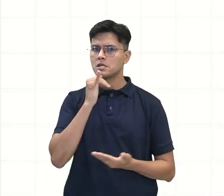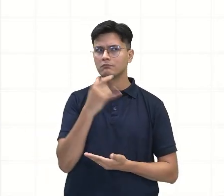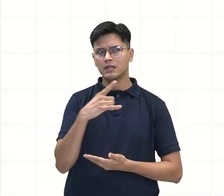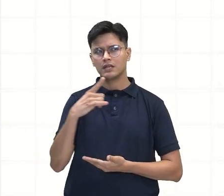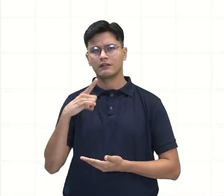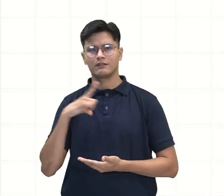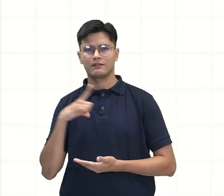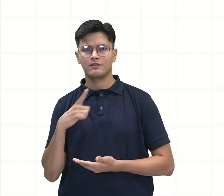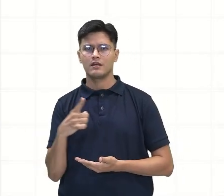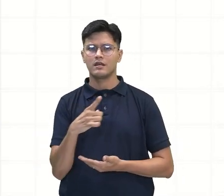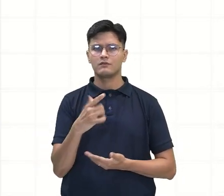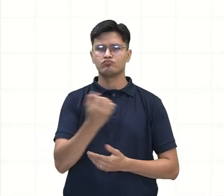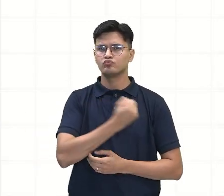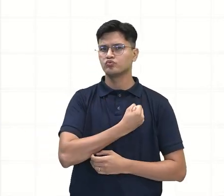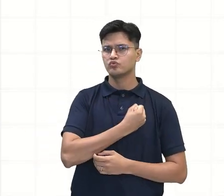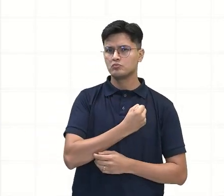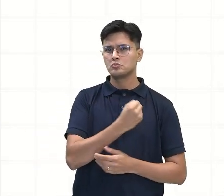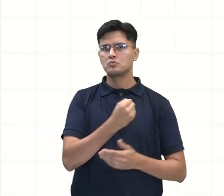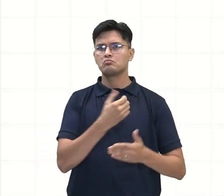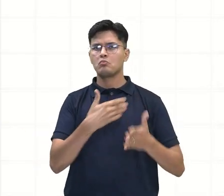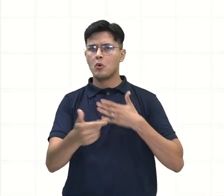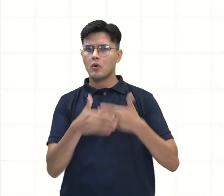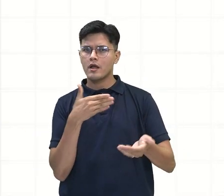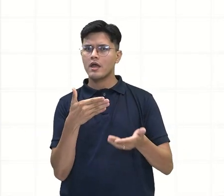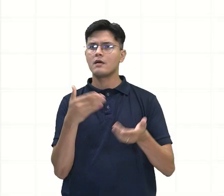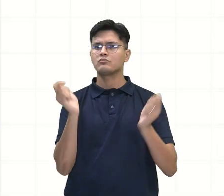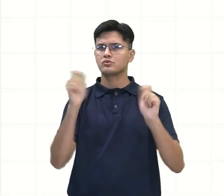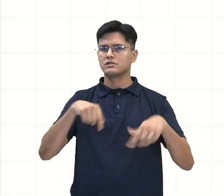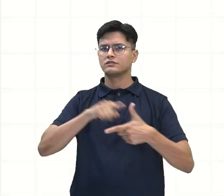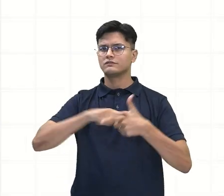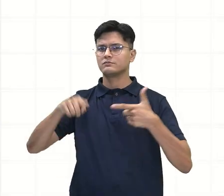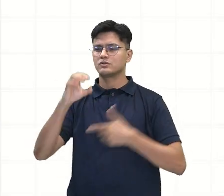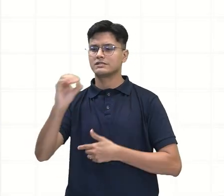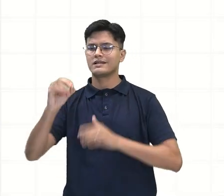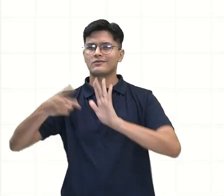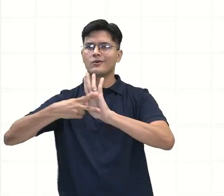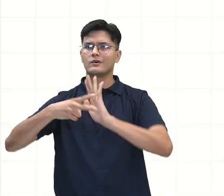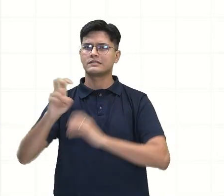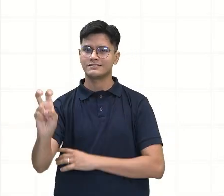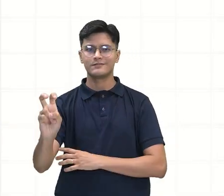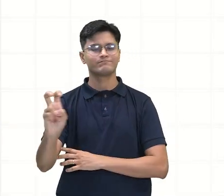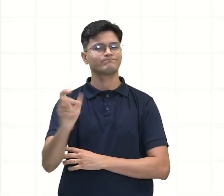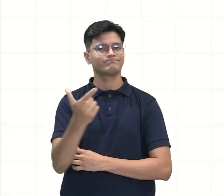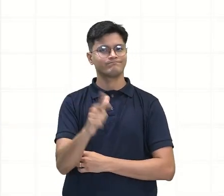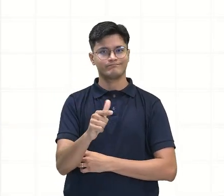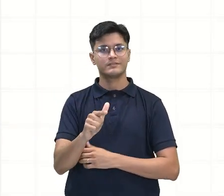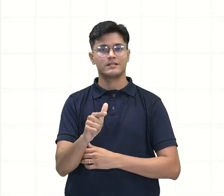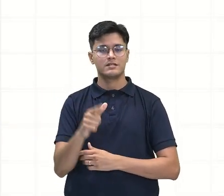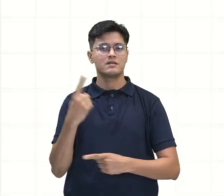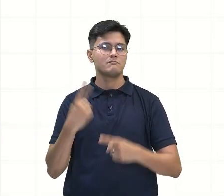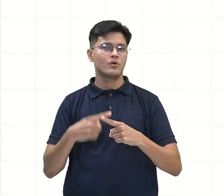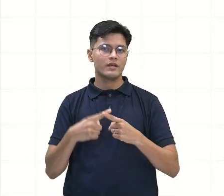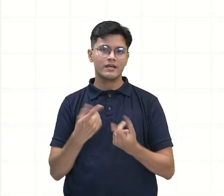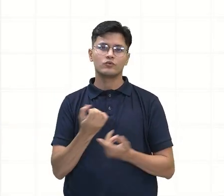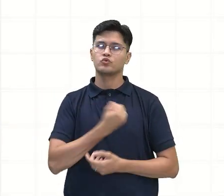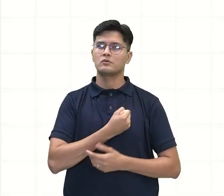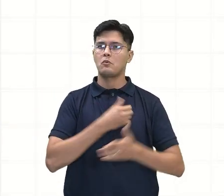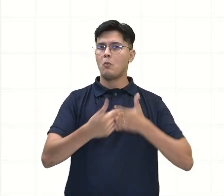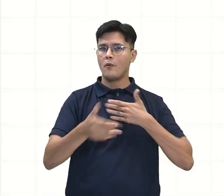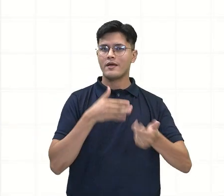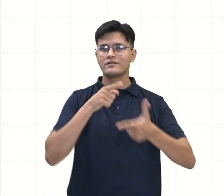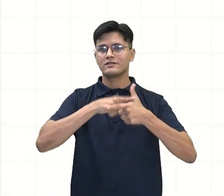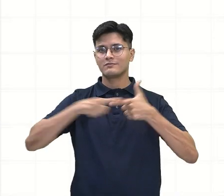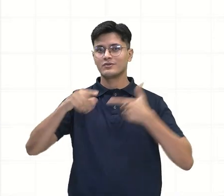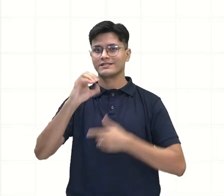aqui por 0 e o resultado vai me dar 5. Por quê? Porque 0 vezes qualquer número é 0. Então, a gente vai